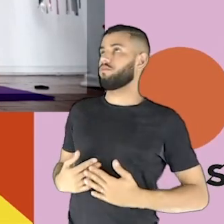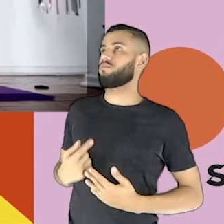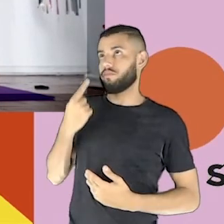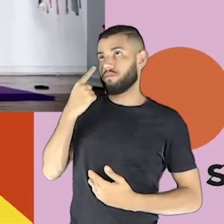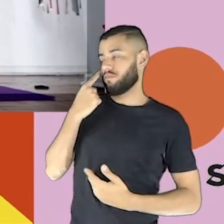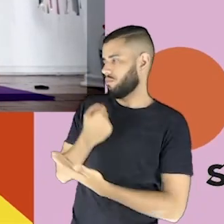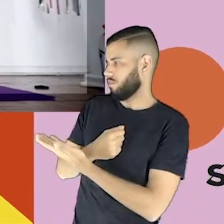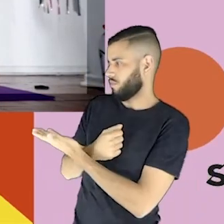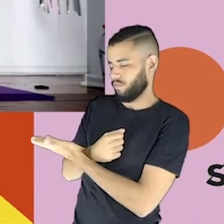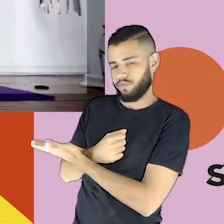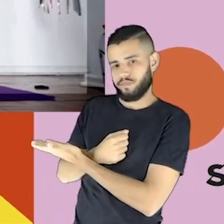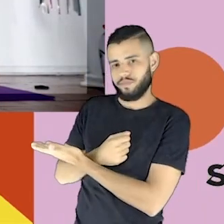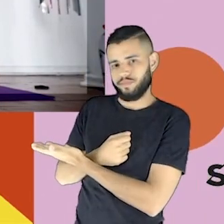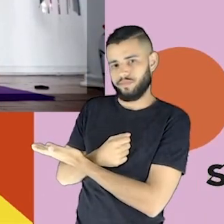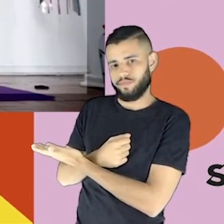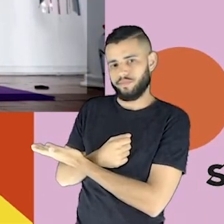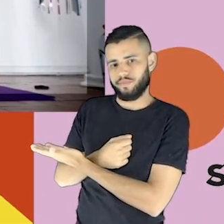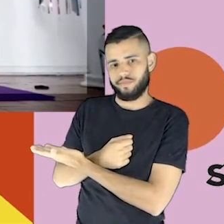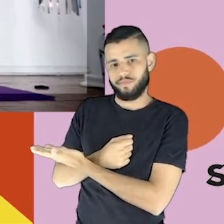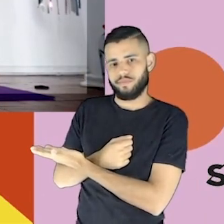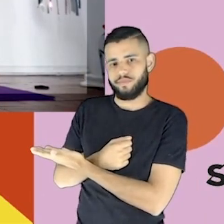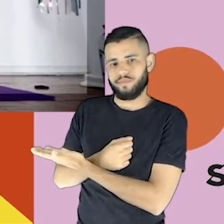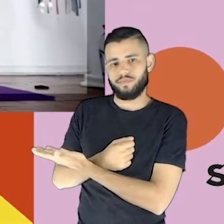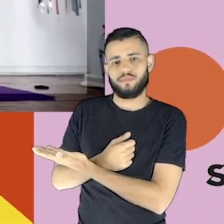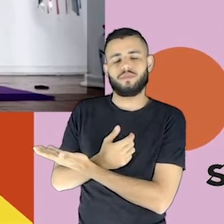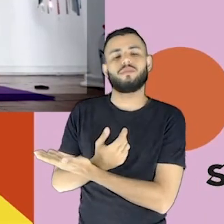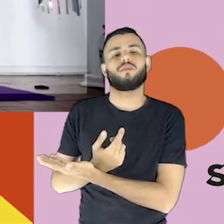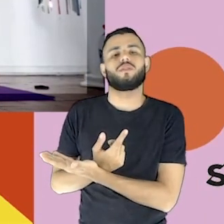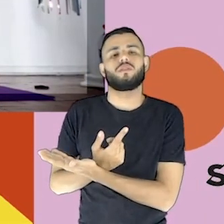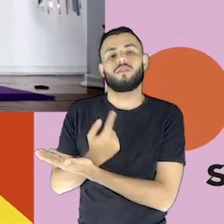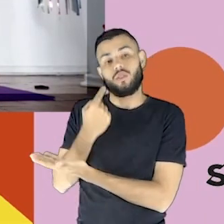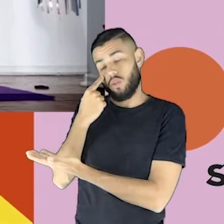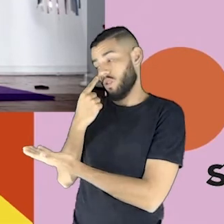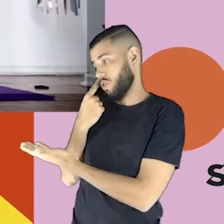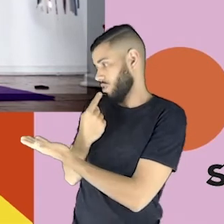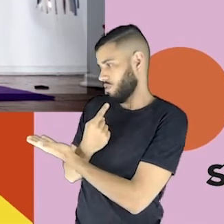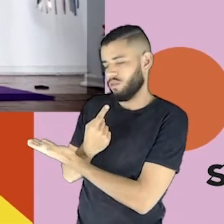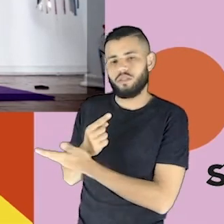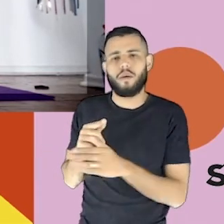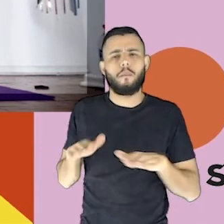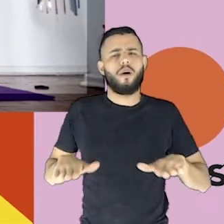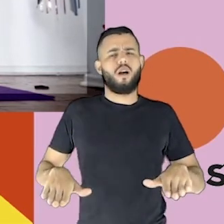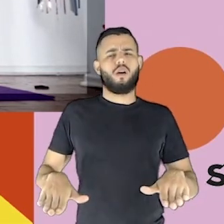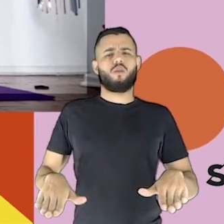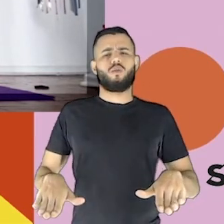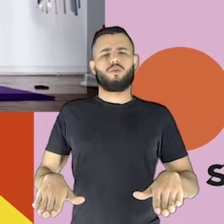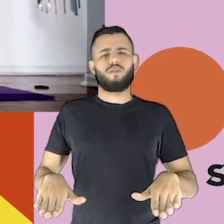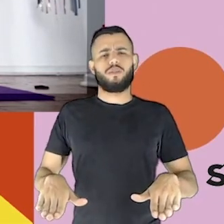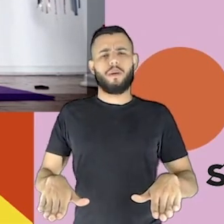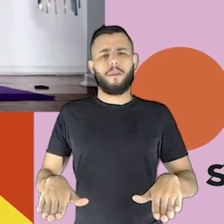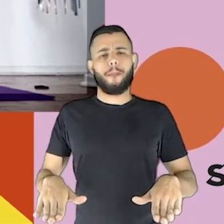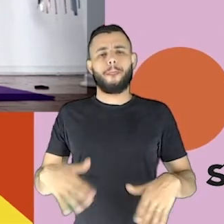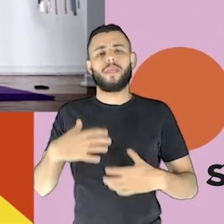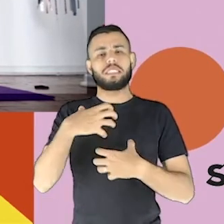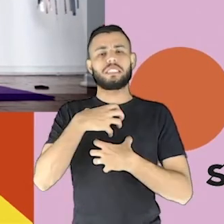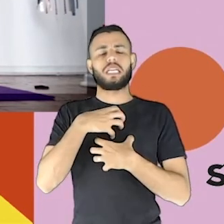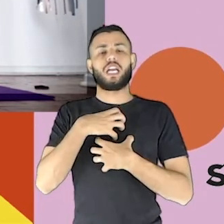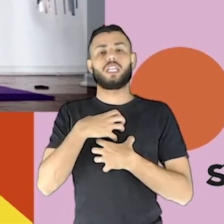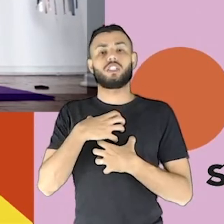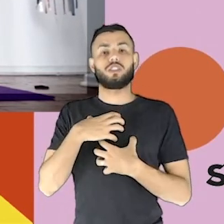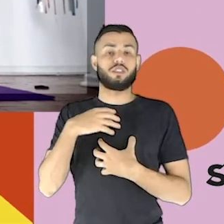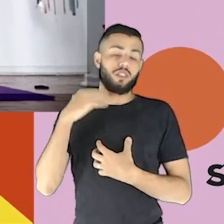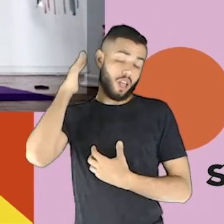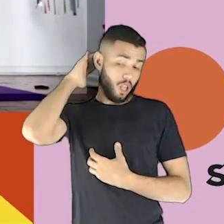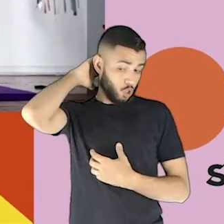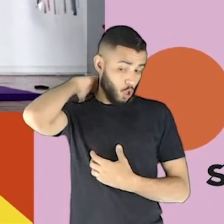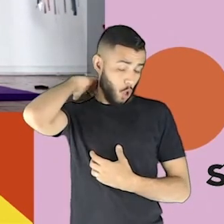A gente vai deixar os braços ao lado do corpo, palmas das mãos para baixo. Sente bem o seu tronco, a lombar e os ombros no